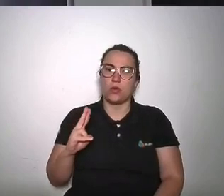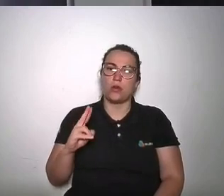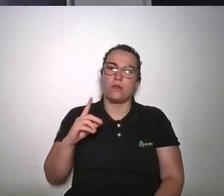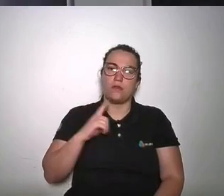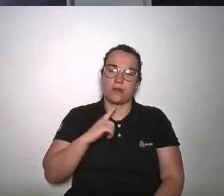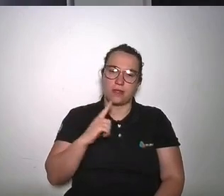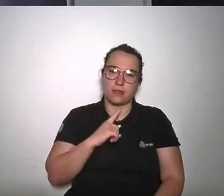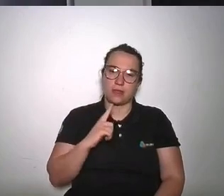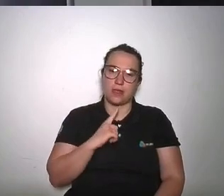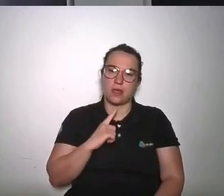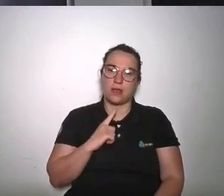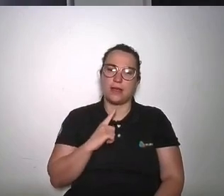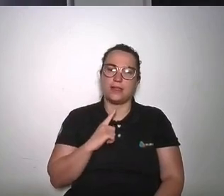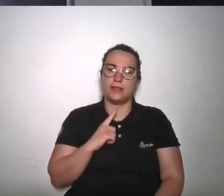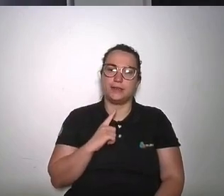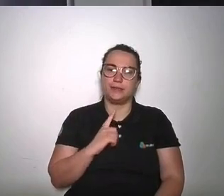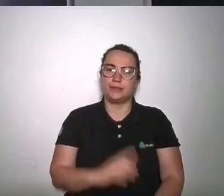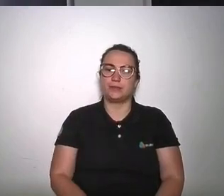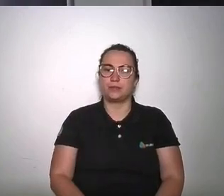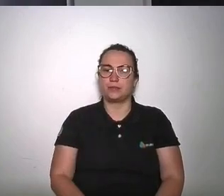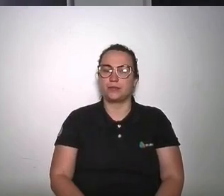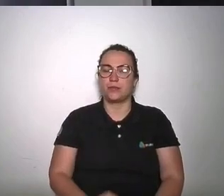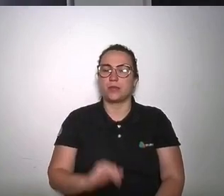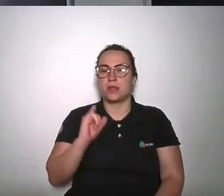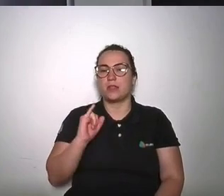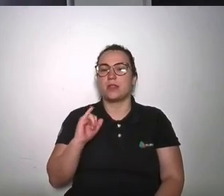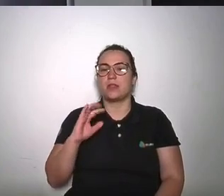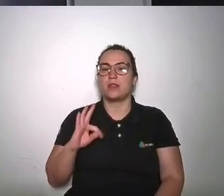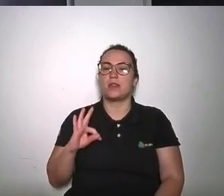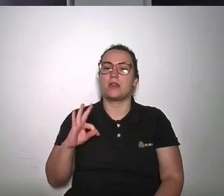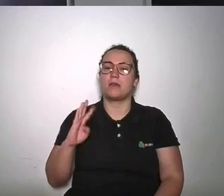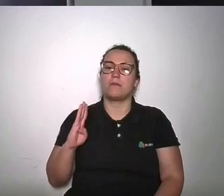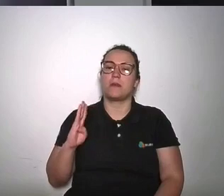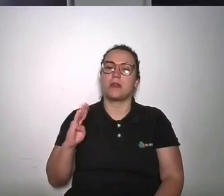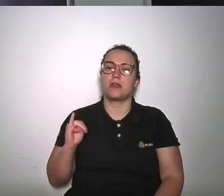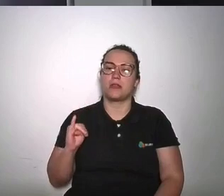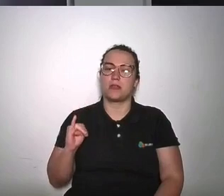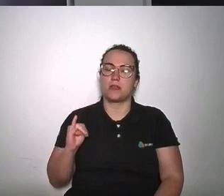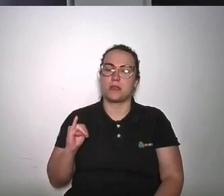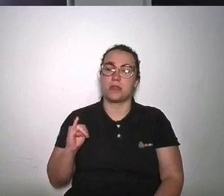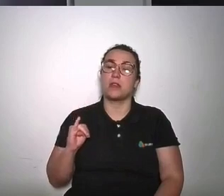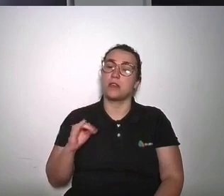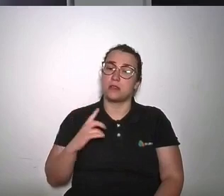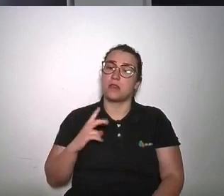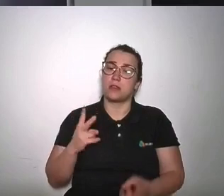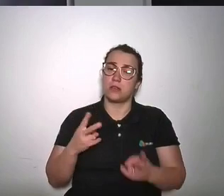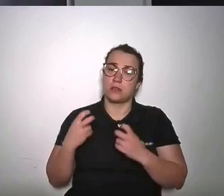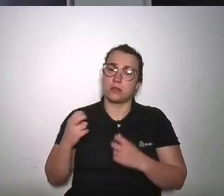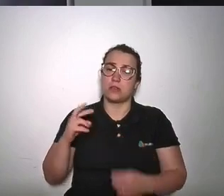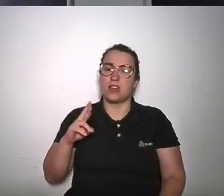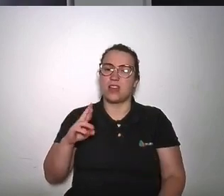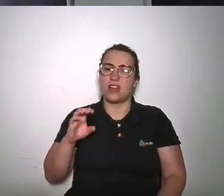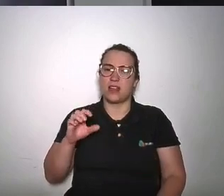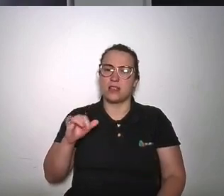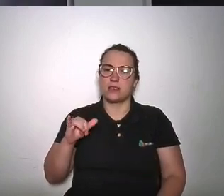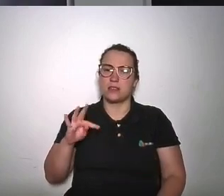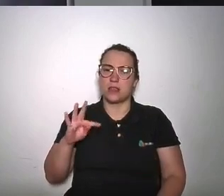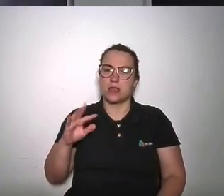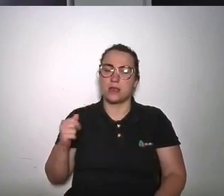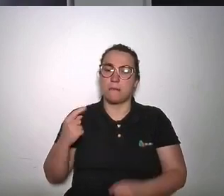entrar o ITBI. Isso são receitas municipais. A